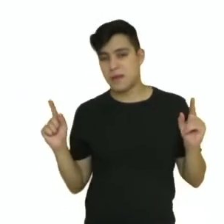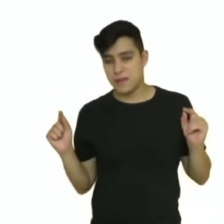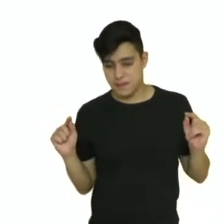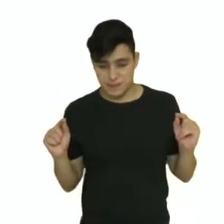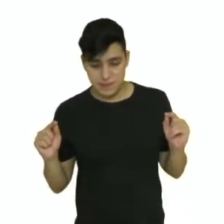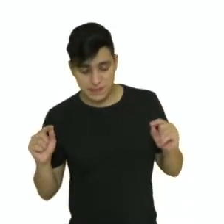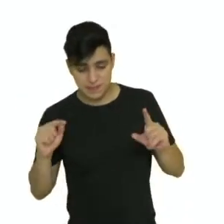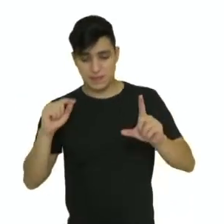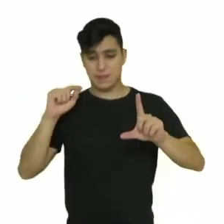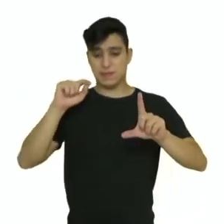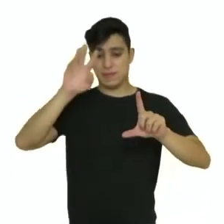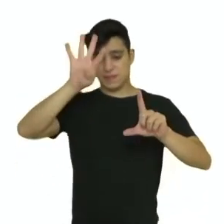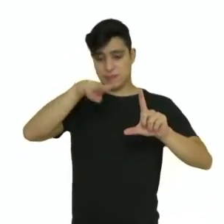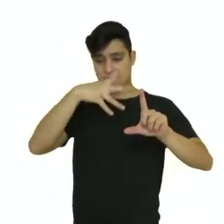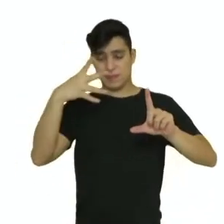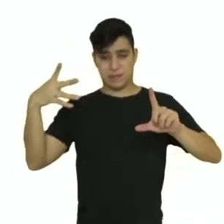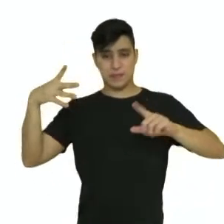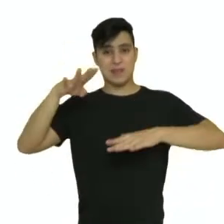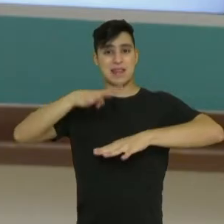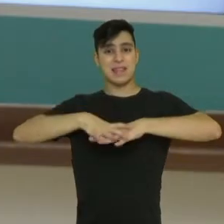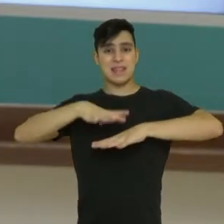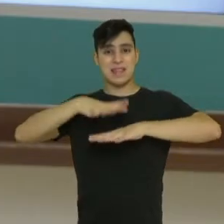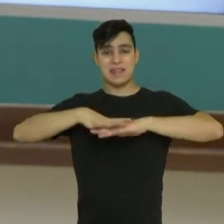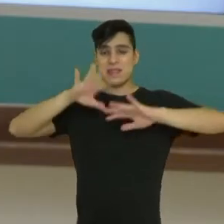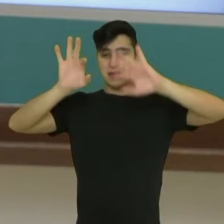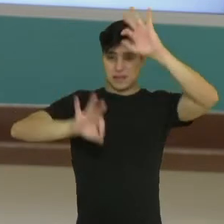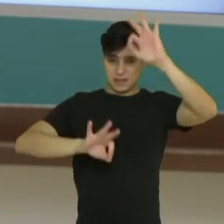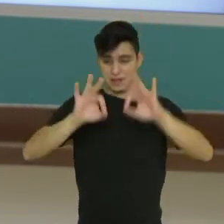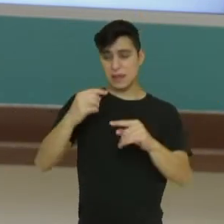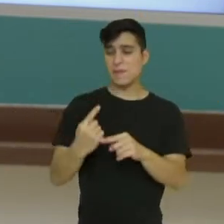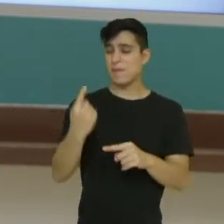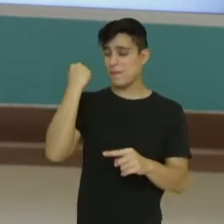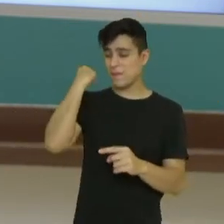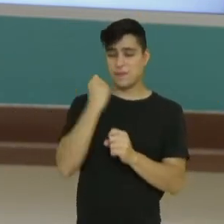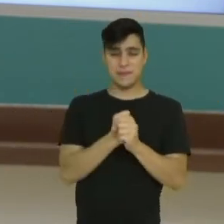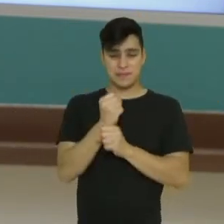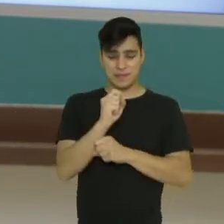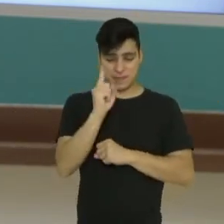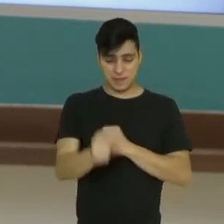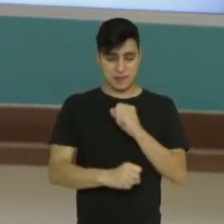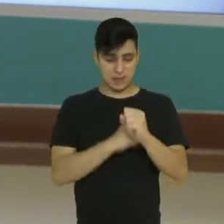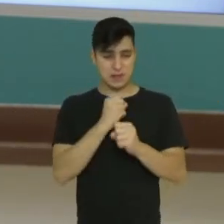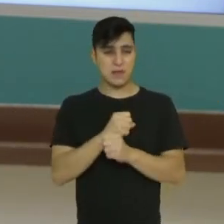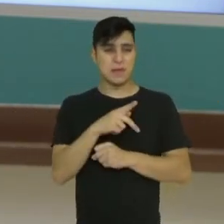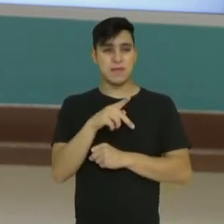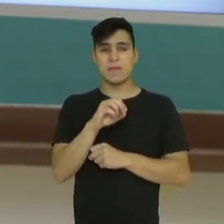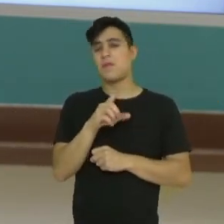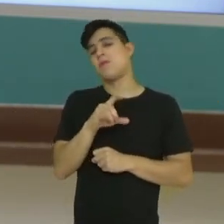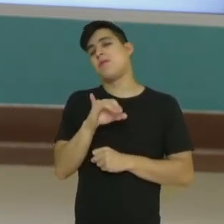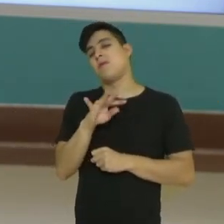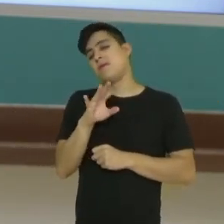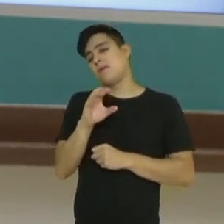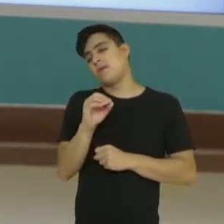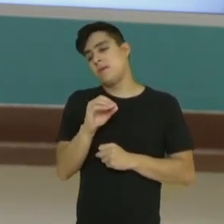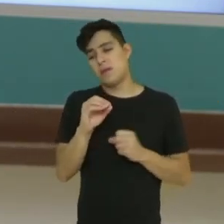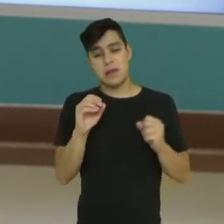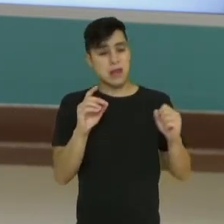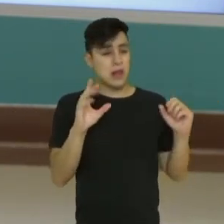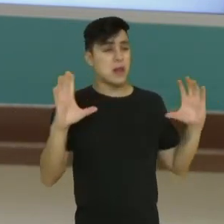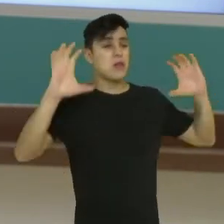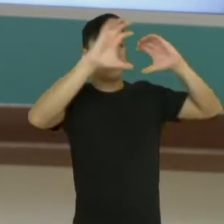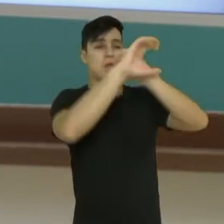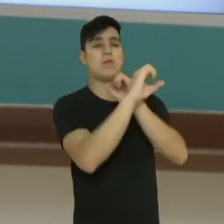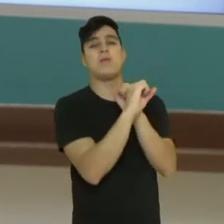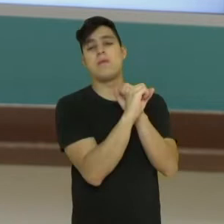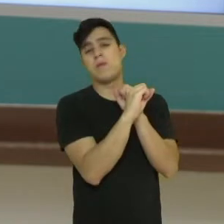proporções matemáticas. Lembrando vocês que lá em 1000 anos antes de Cristo nós tivemos um homem chamado Policleto, que ele fez um compêndio, ou seja, ele